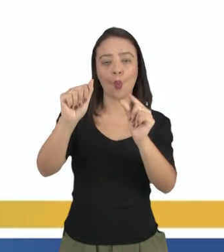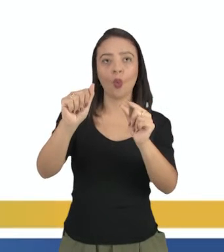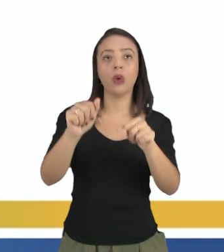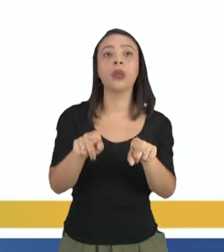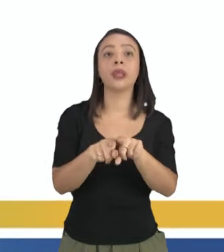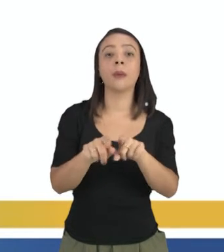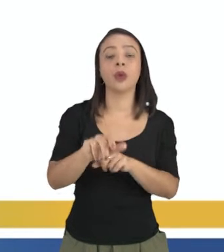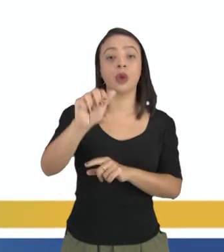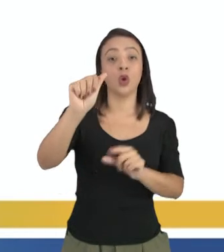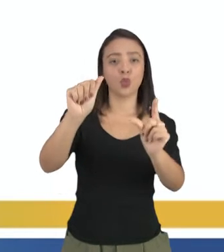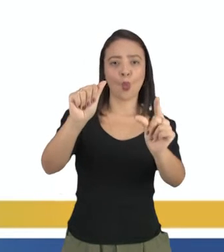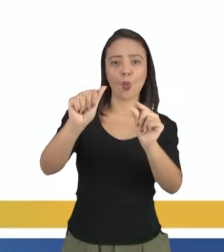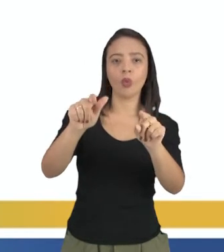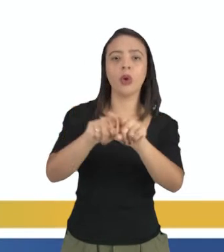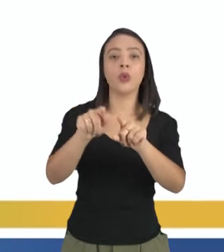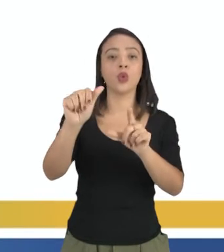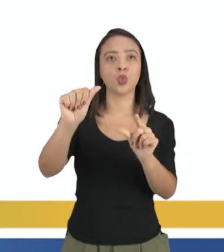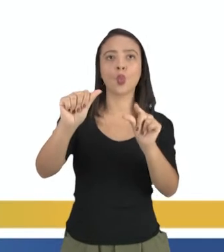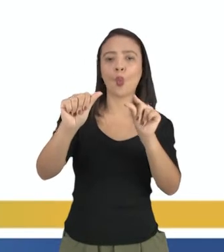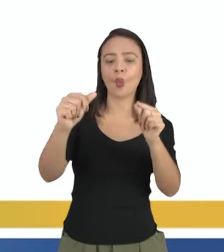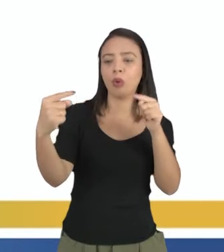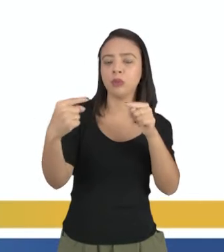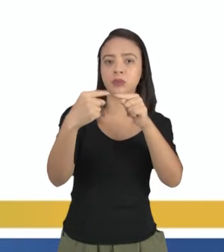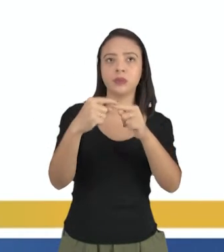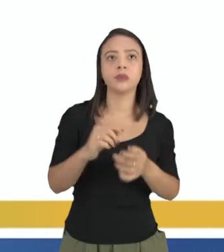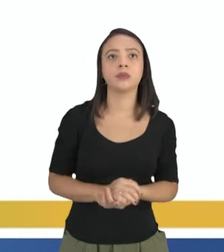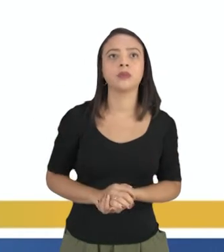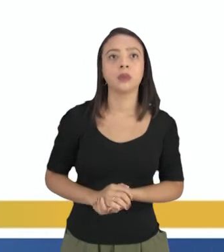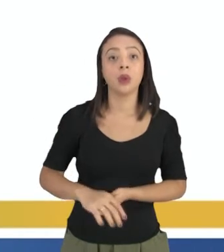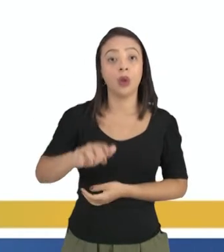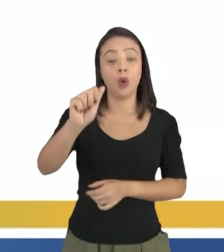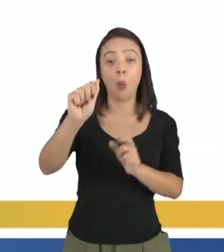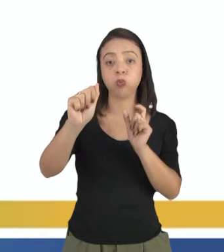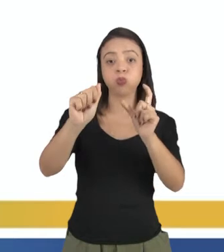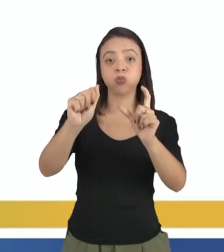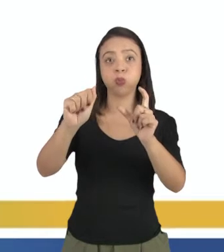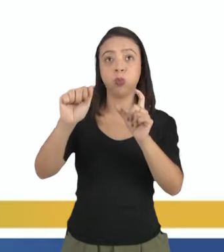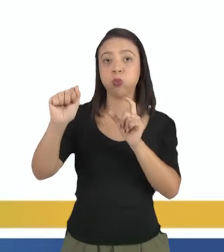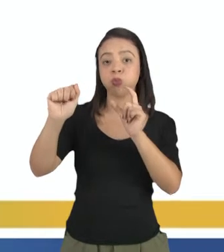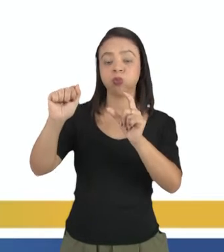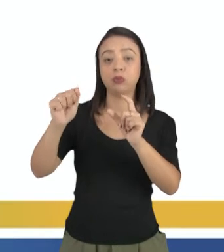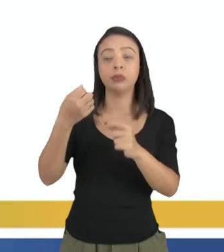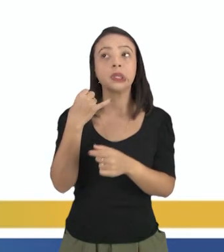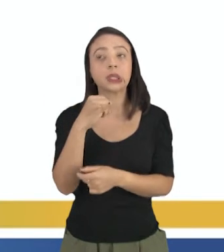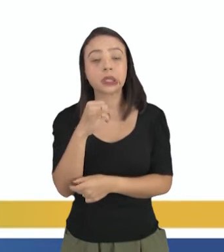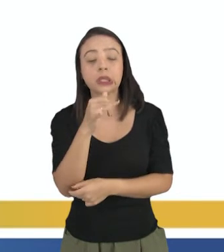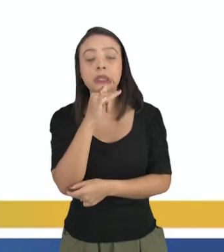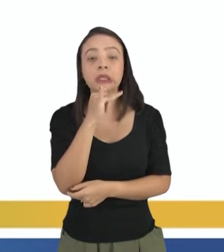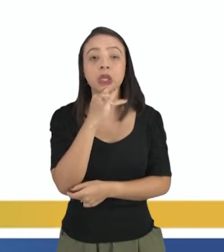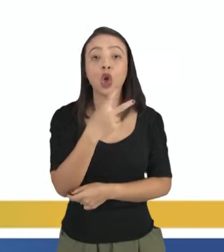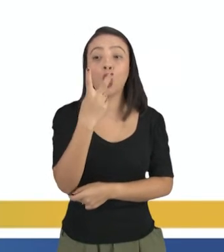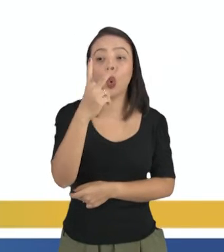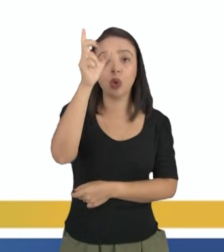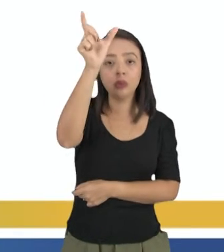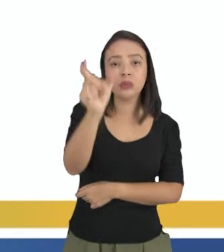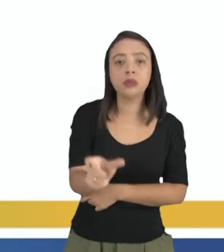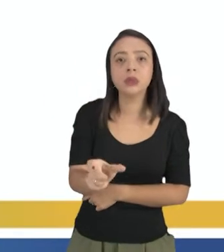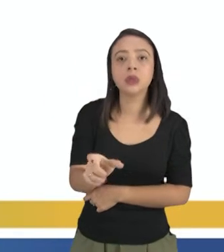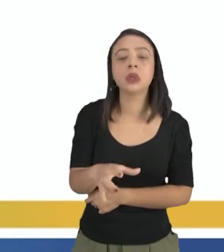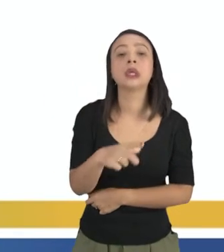com azinho. Então, qual é a probabilidade? Vamos lá, azão com azão. E se eu der o exemplo de 2